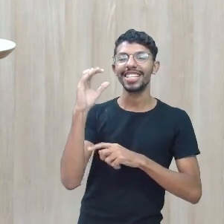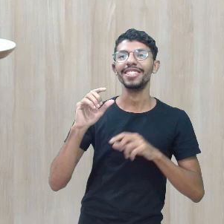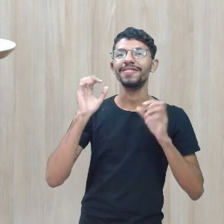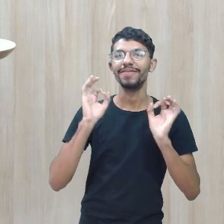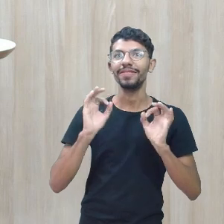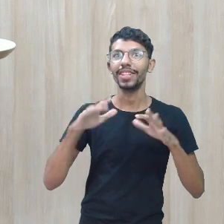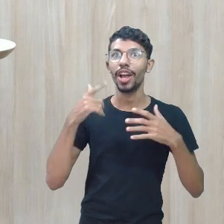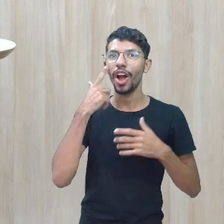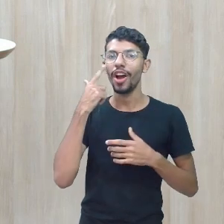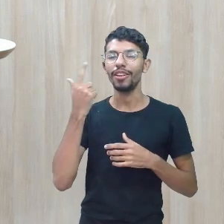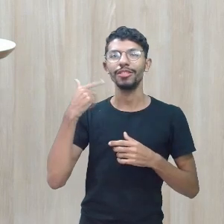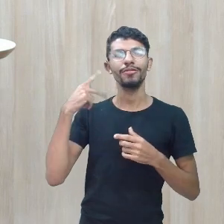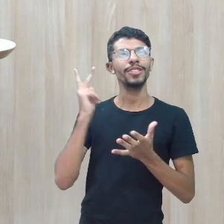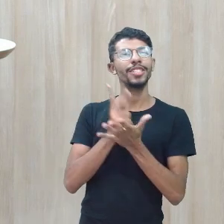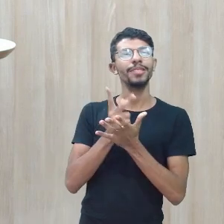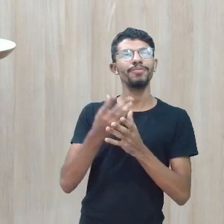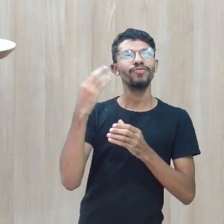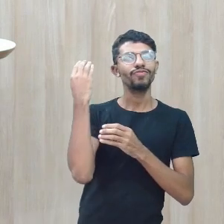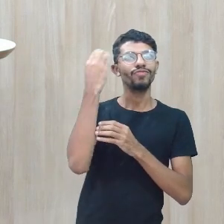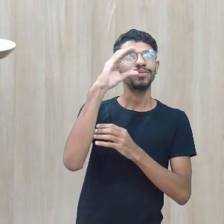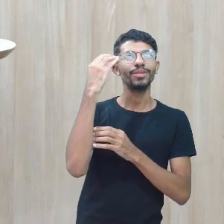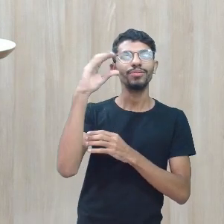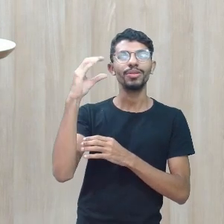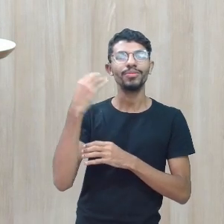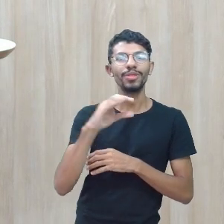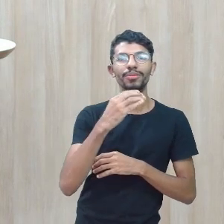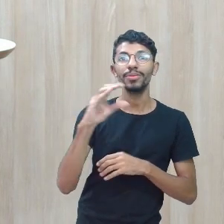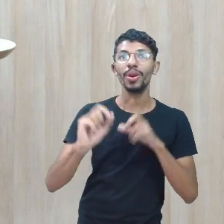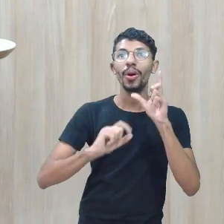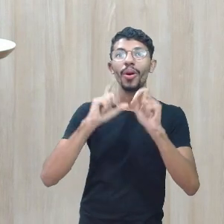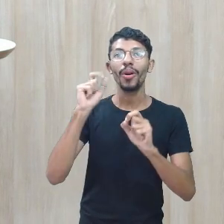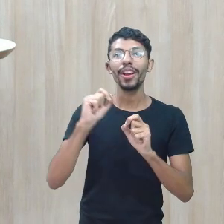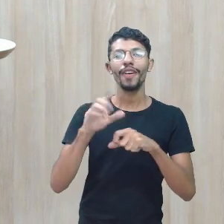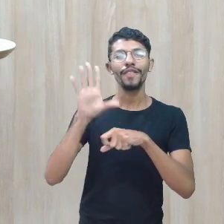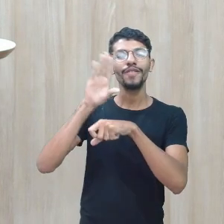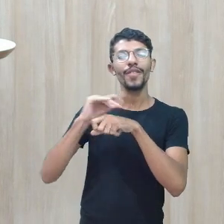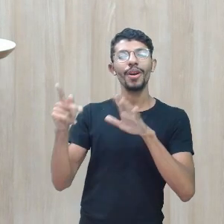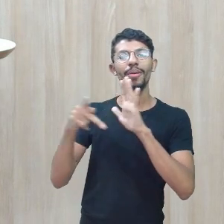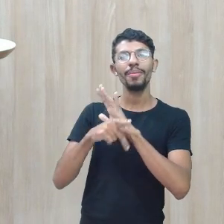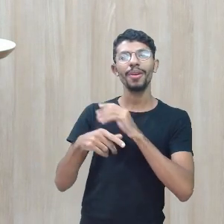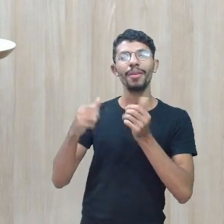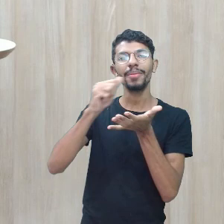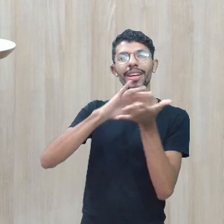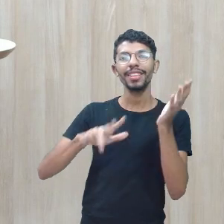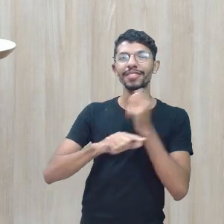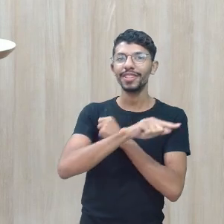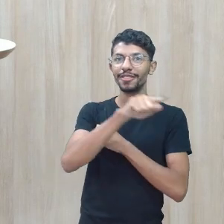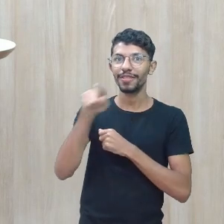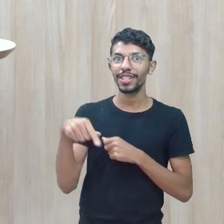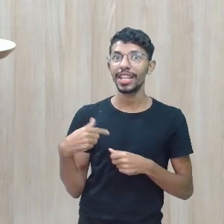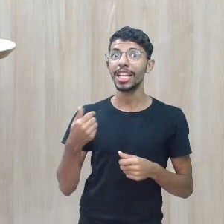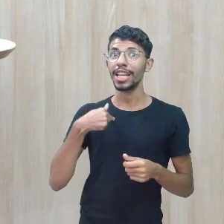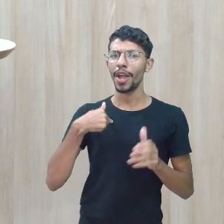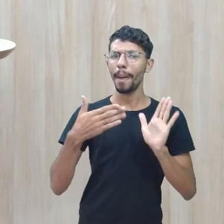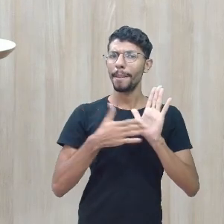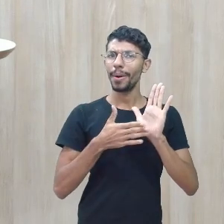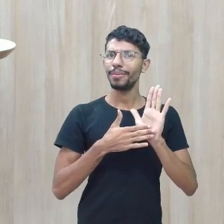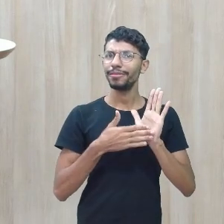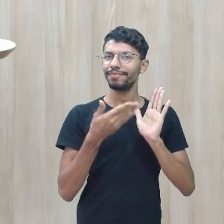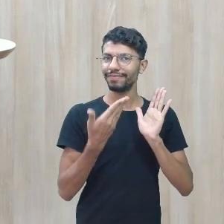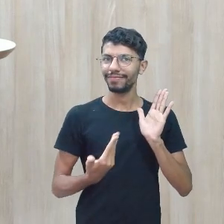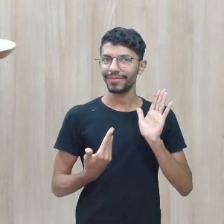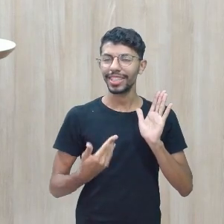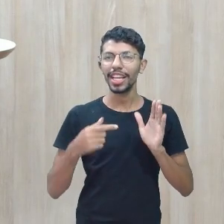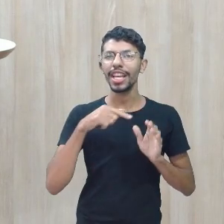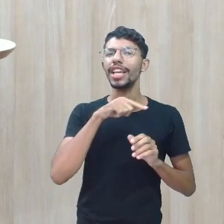eu vou colocar brevemente fotos das atividades de vocês. Atividades que eu venho propondo aqui e que todos os